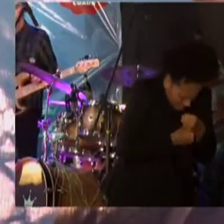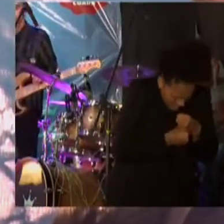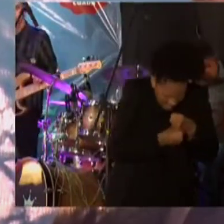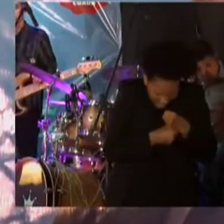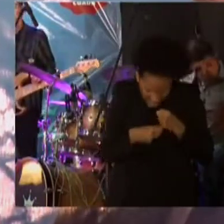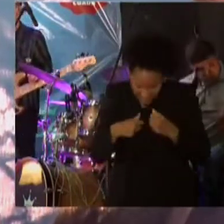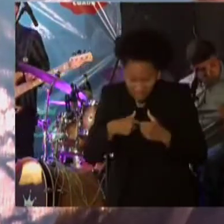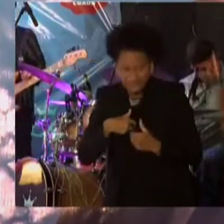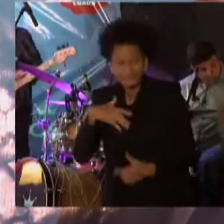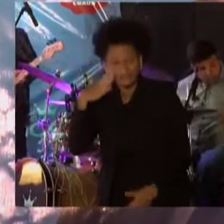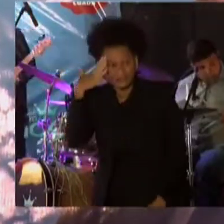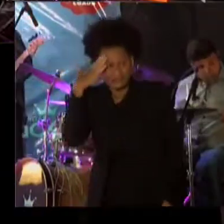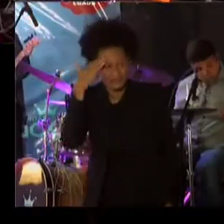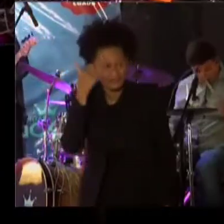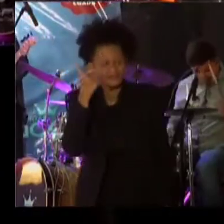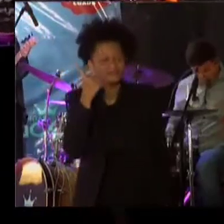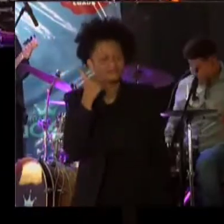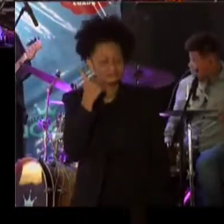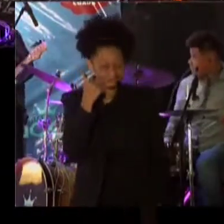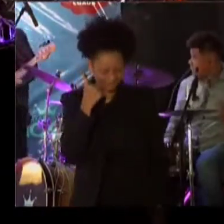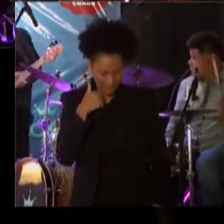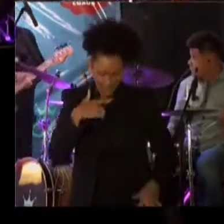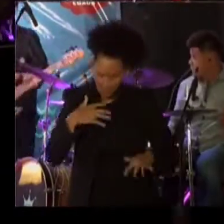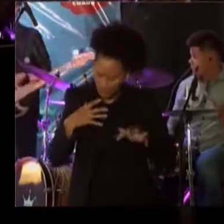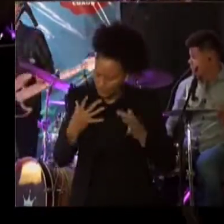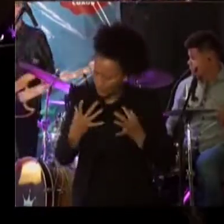Eu sei disso.